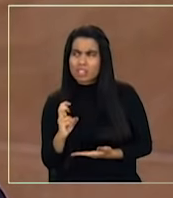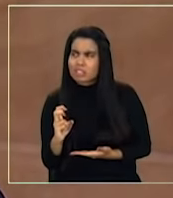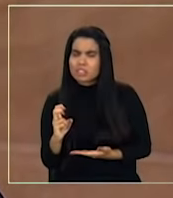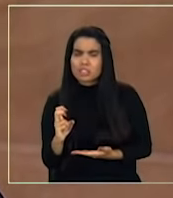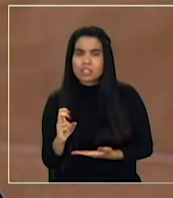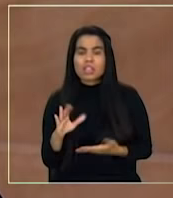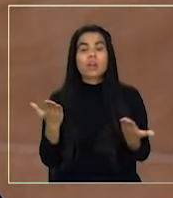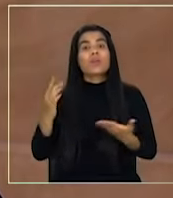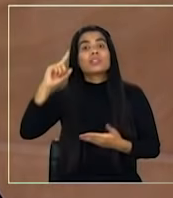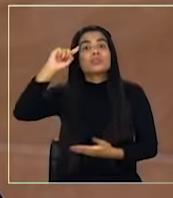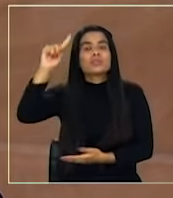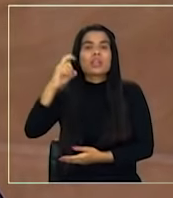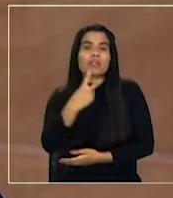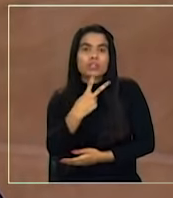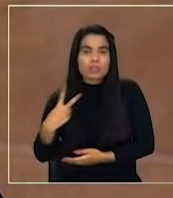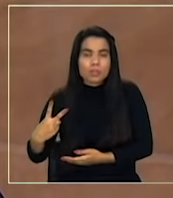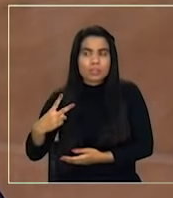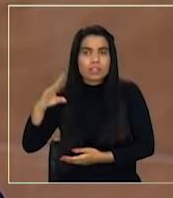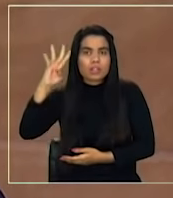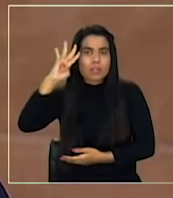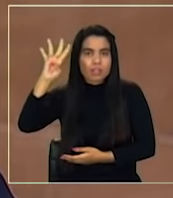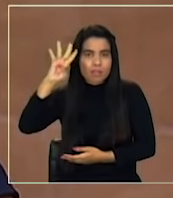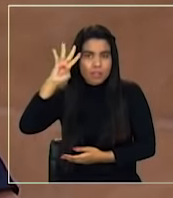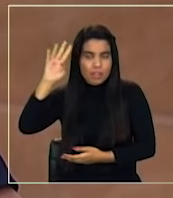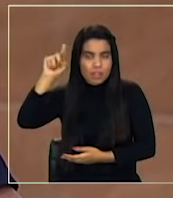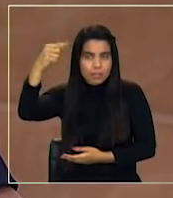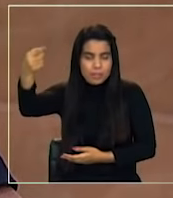ser dia 22, quarta-feira que vem, dia